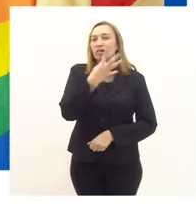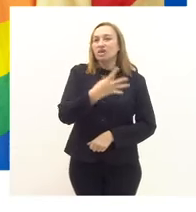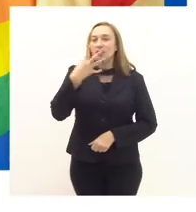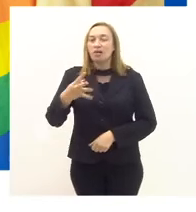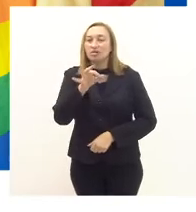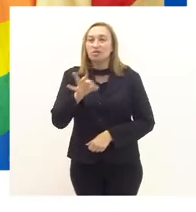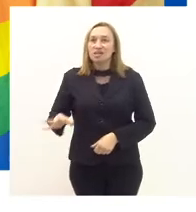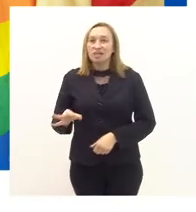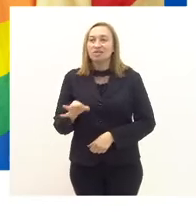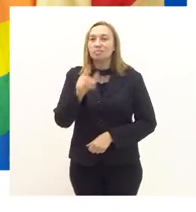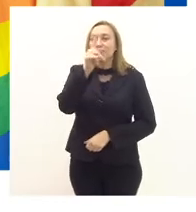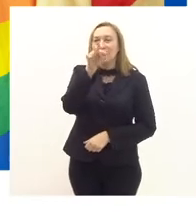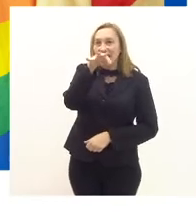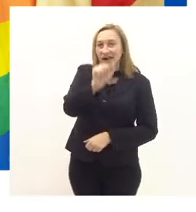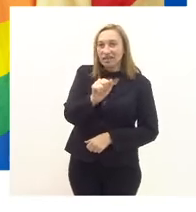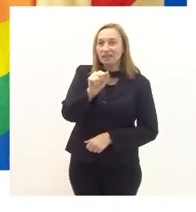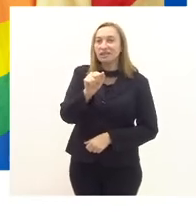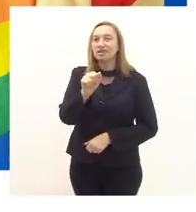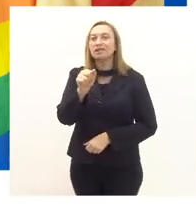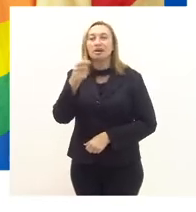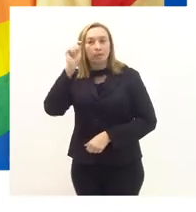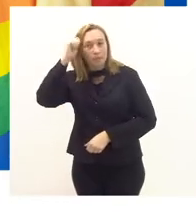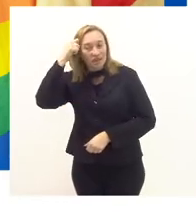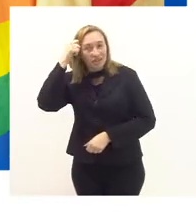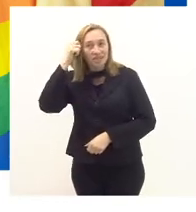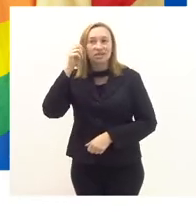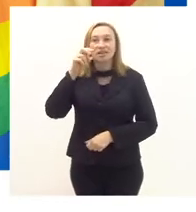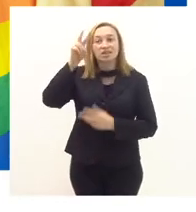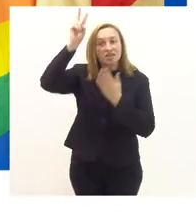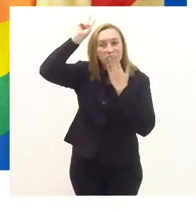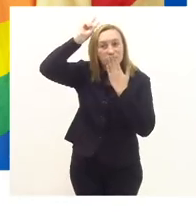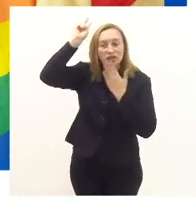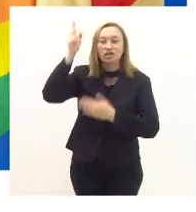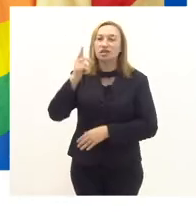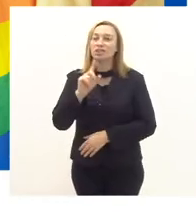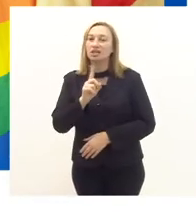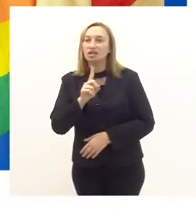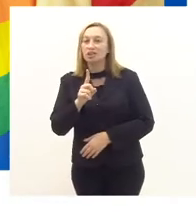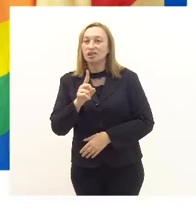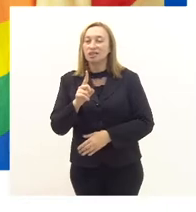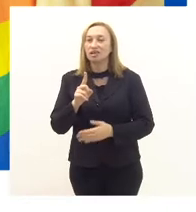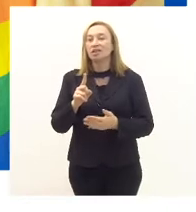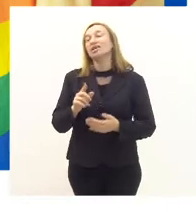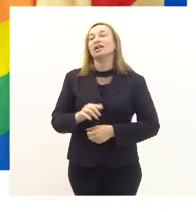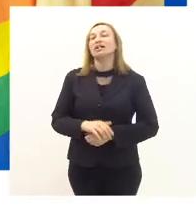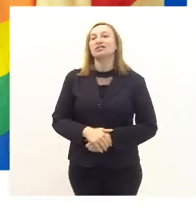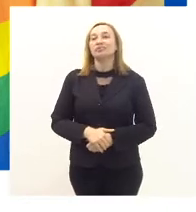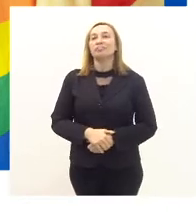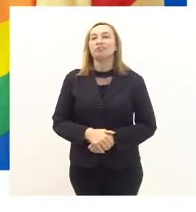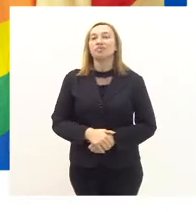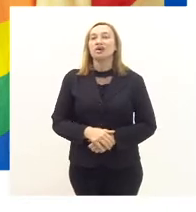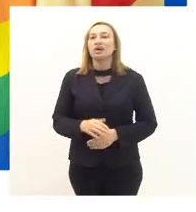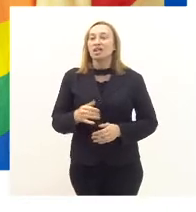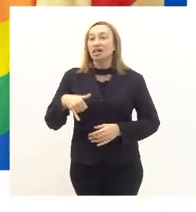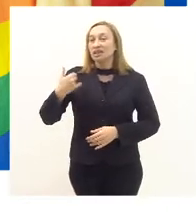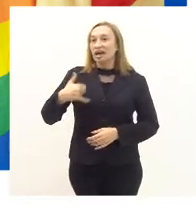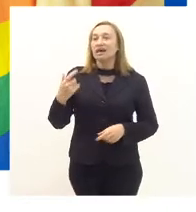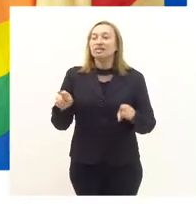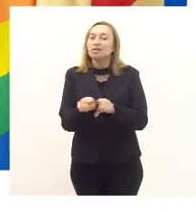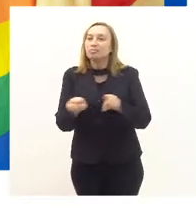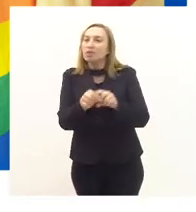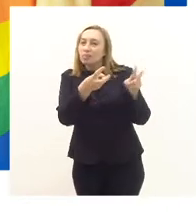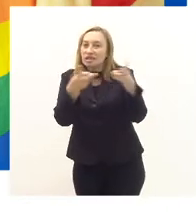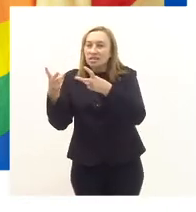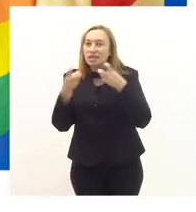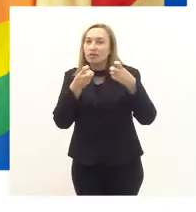44%, parda, preta, indígena e não informado. Pode passar. Faixa etária também, a gente percebeu